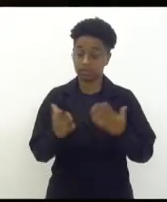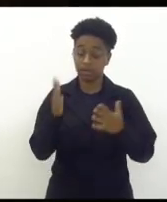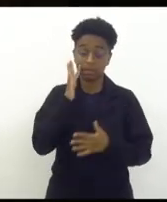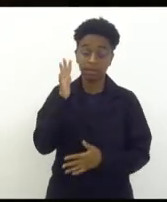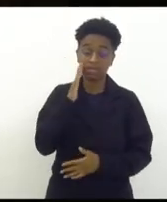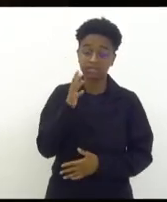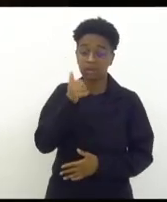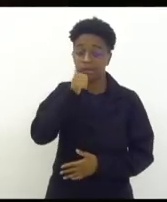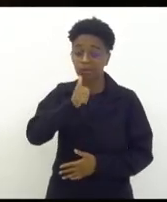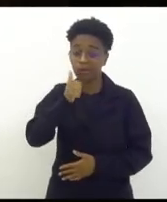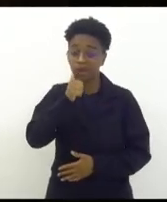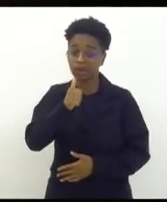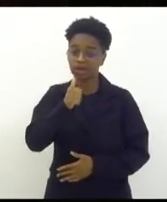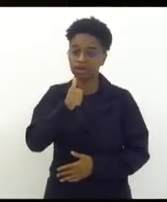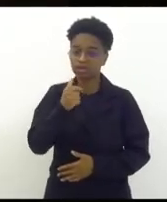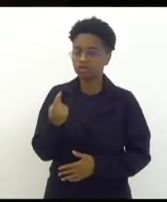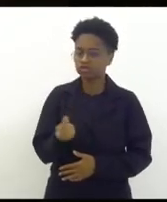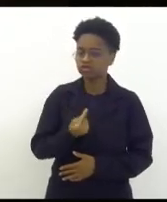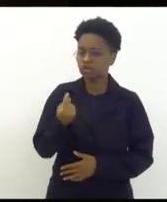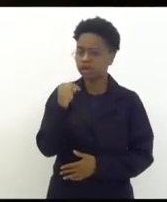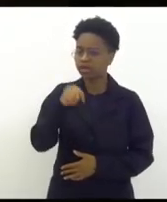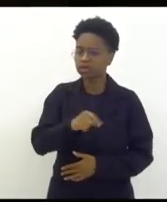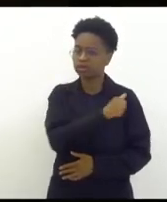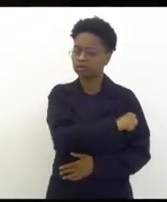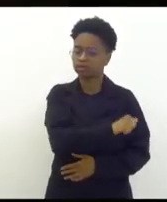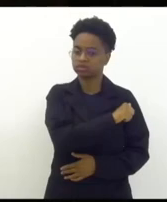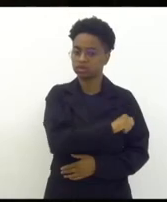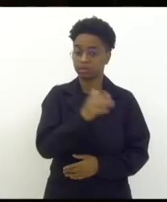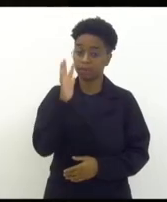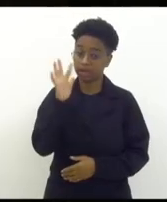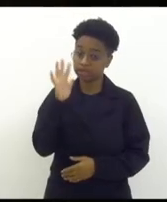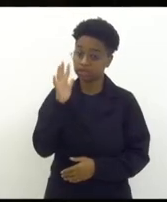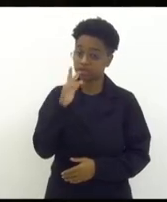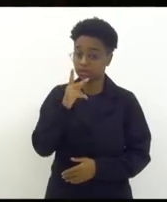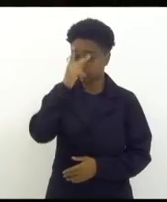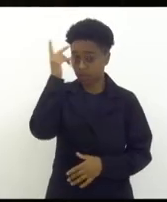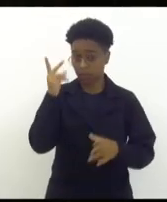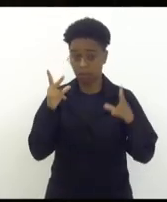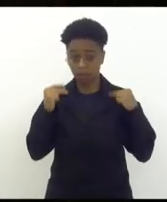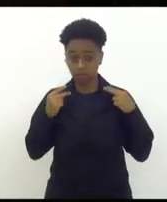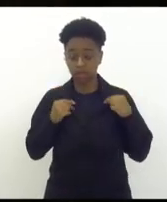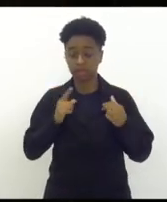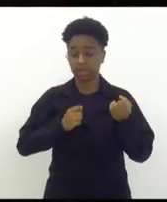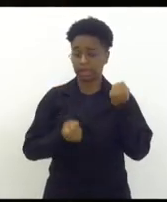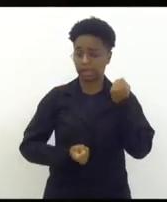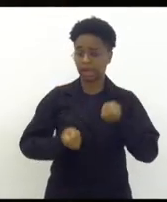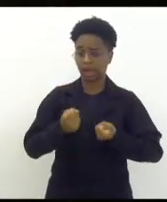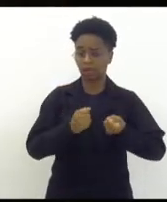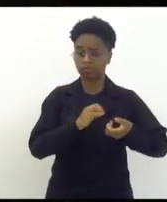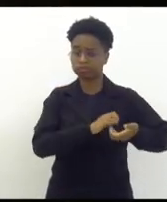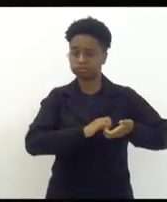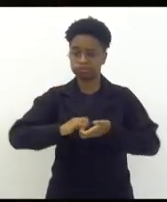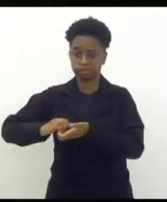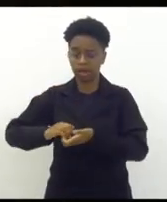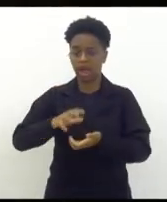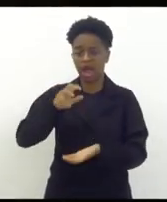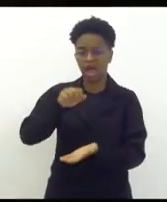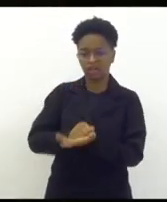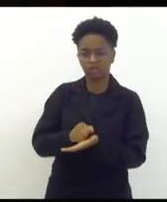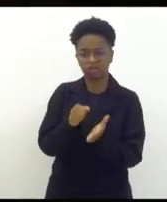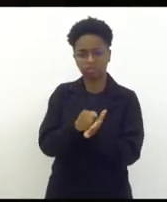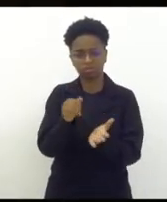de bem uma mulher sozinha no Rio de Janeiro imagina um motorista que tem o seu carro rebocado anotado